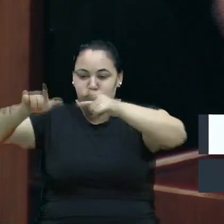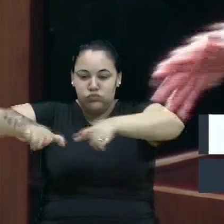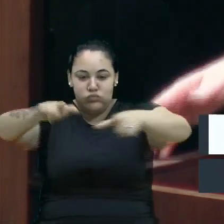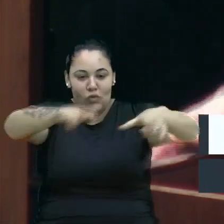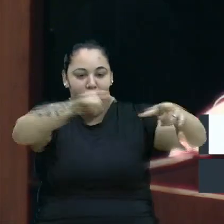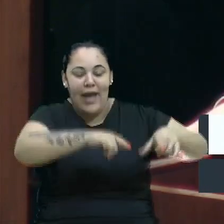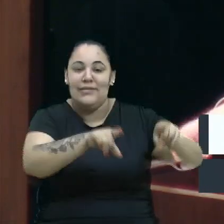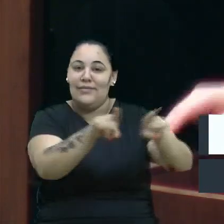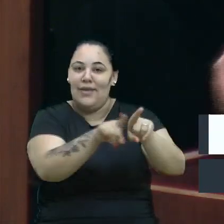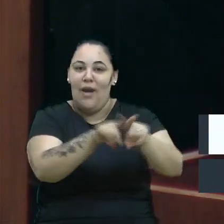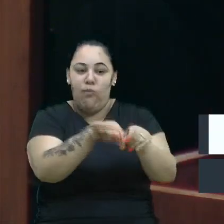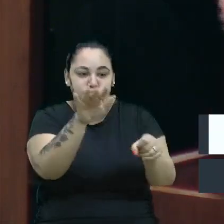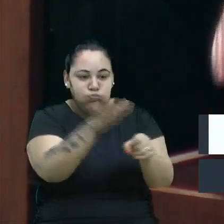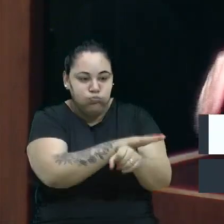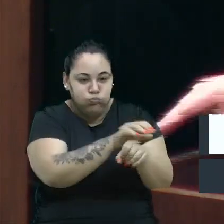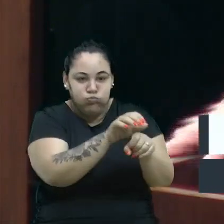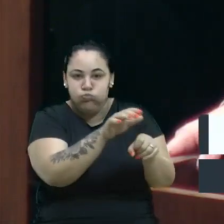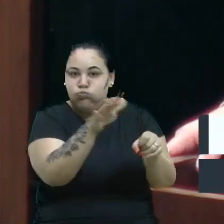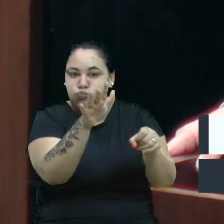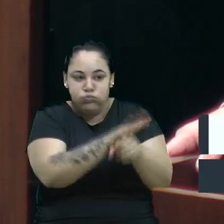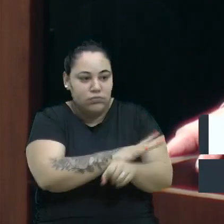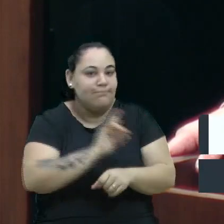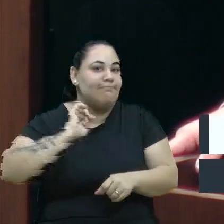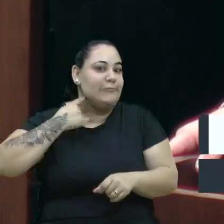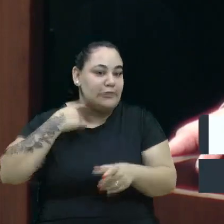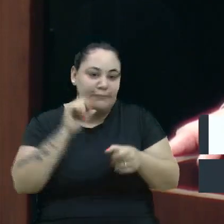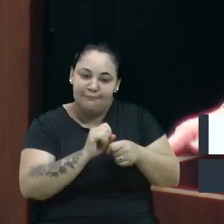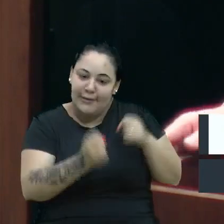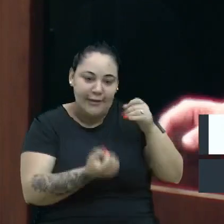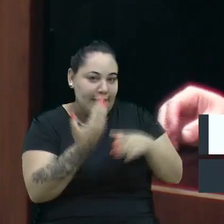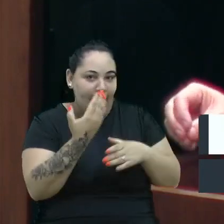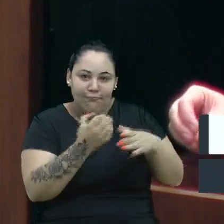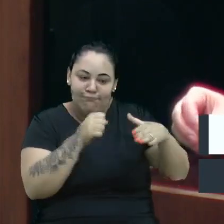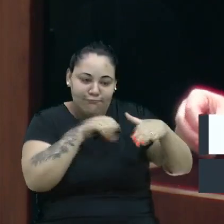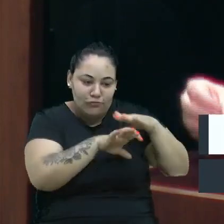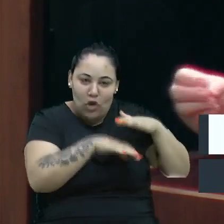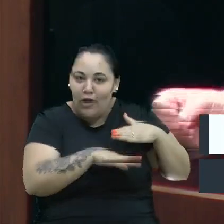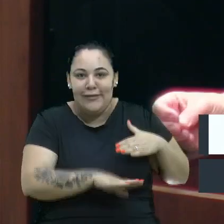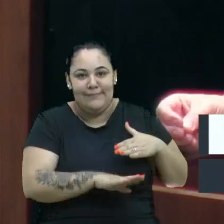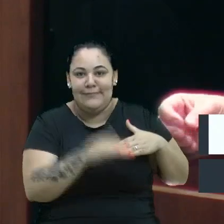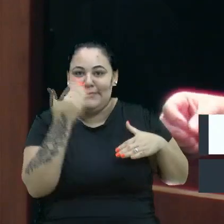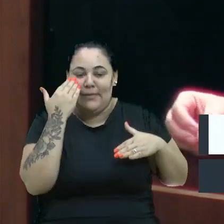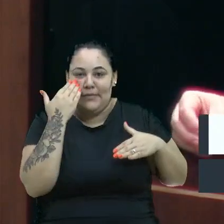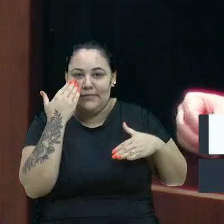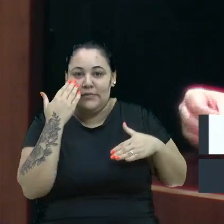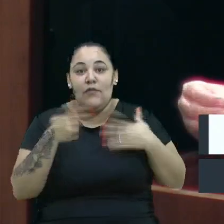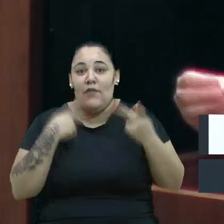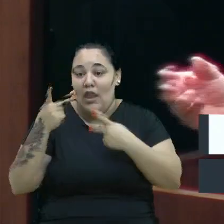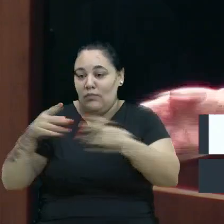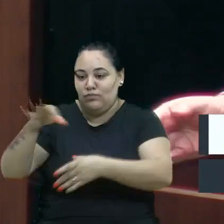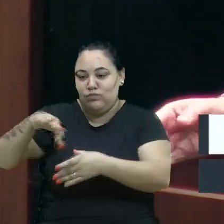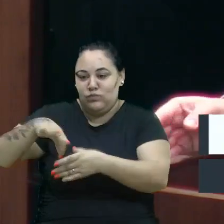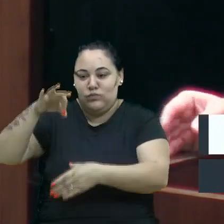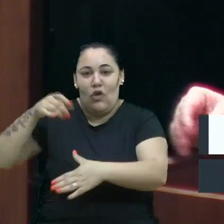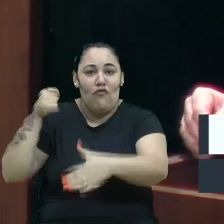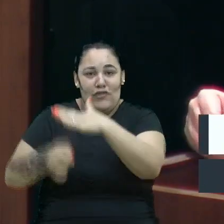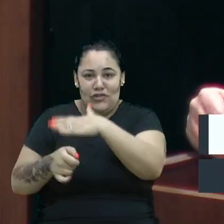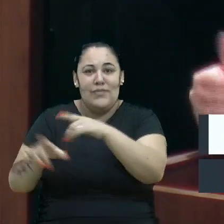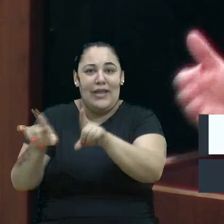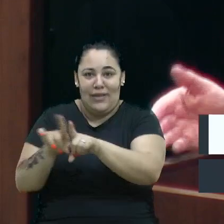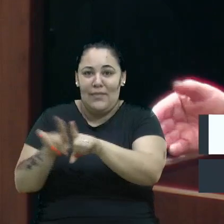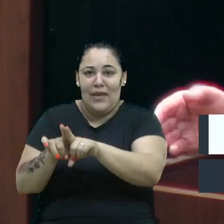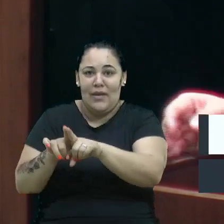e fazer, vamos dizer, esse depósito desse lixo. Então, a questão dos consórcios, enfim, do investimento, de